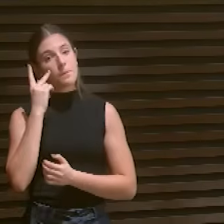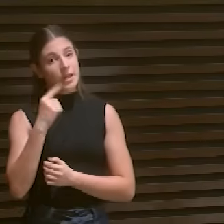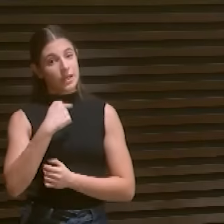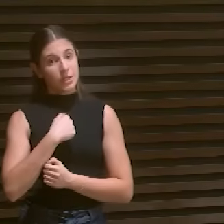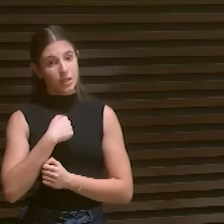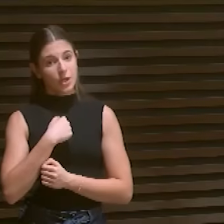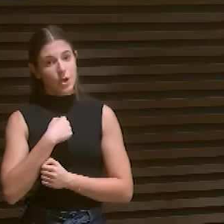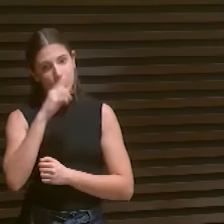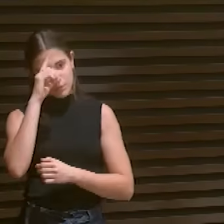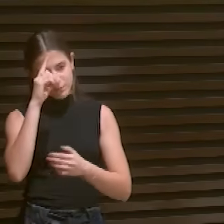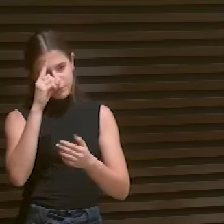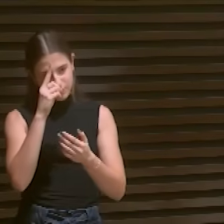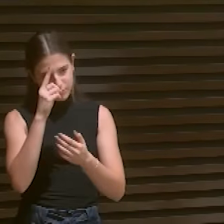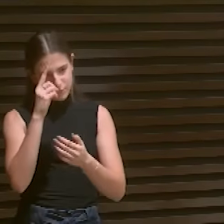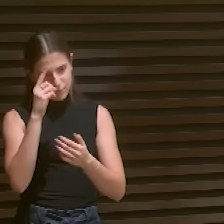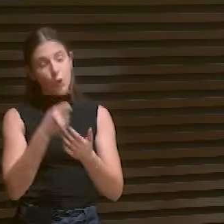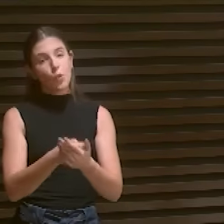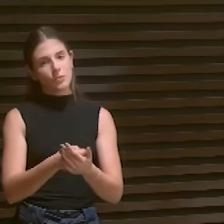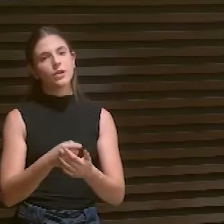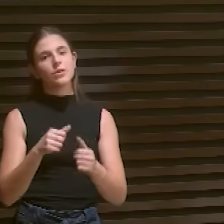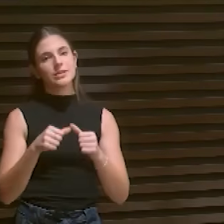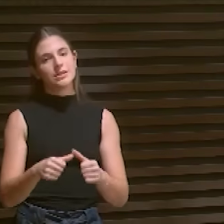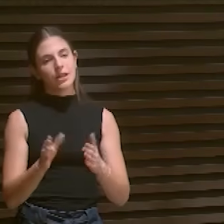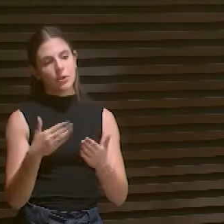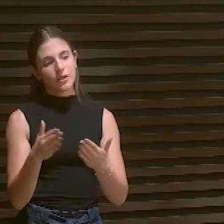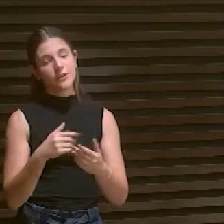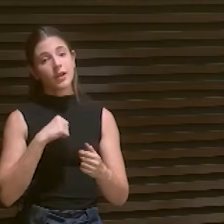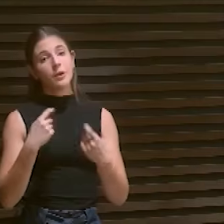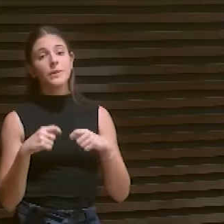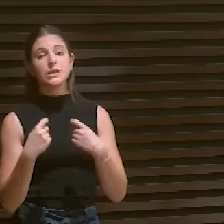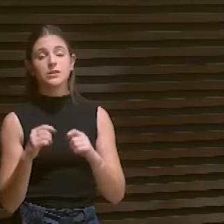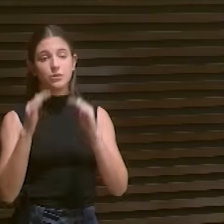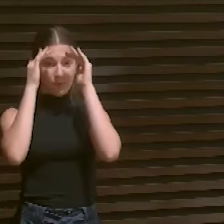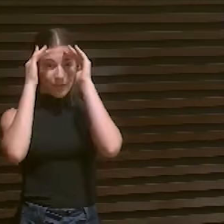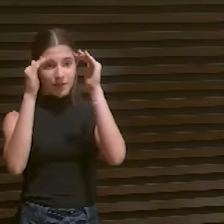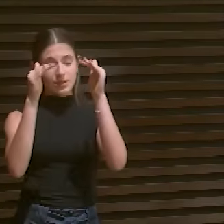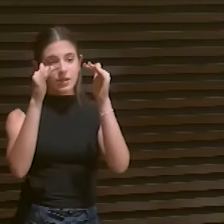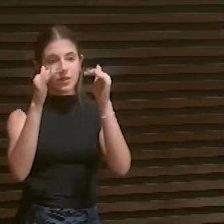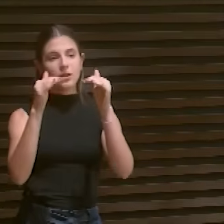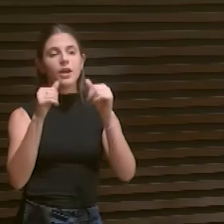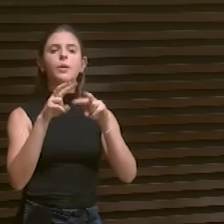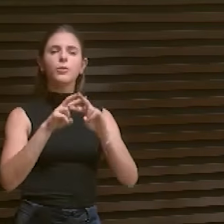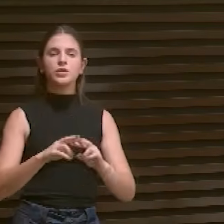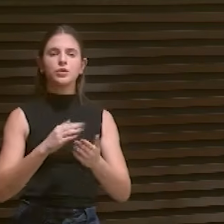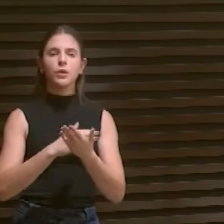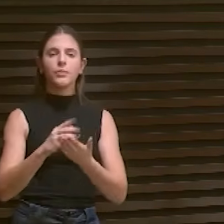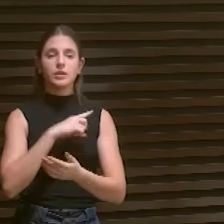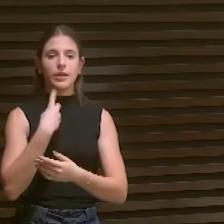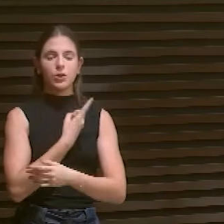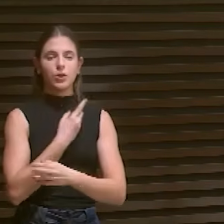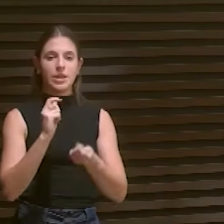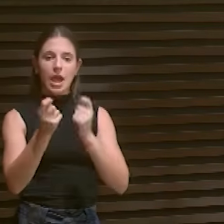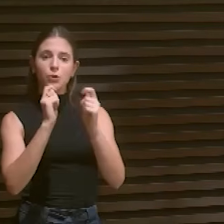cumpra com o que está neste livro, eu preciso obedecê-lo. E é por isso que no início da nossa reunião, nós lemos